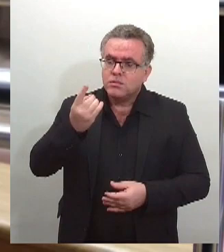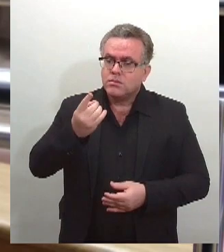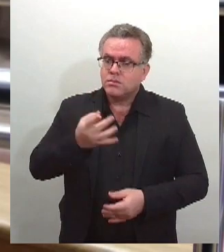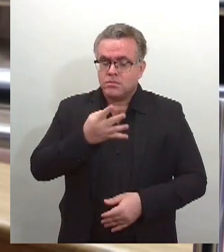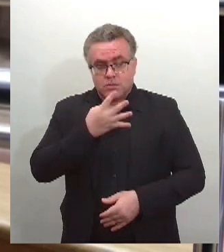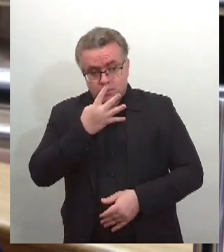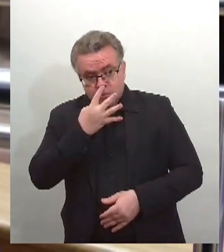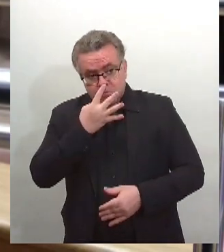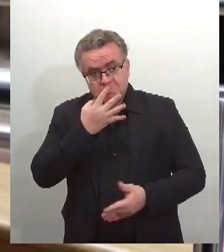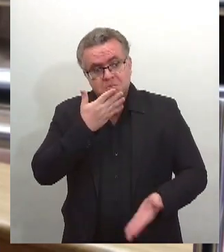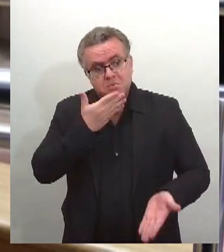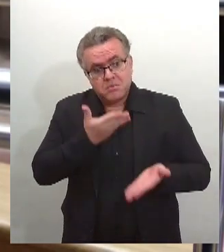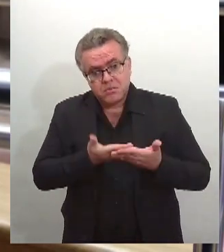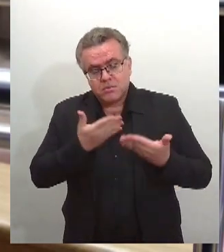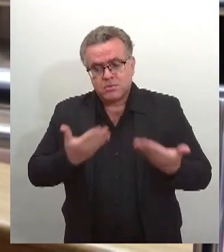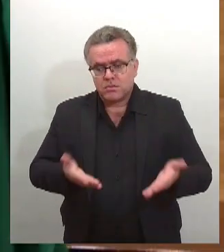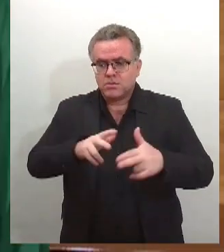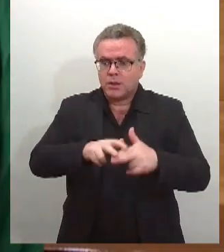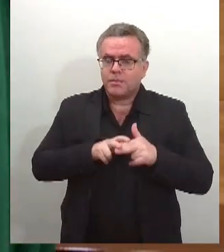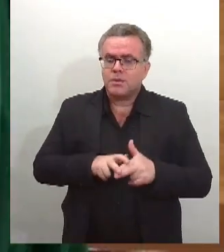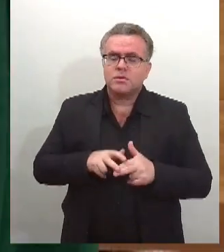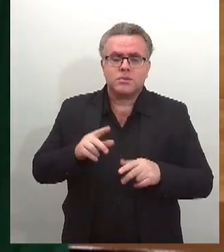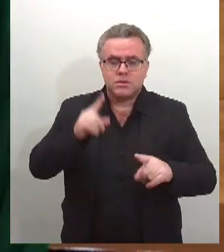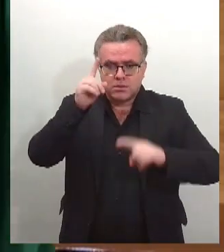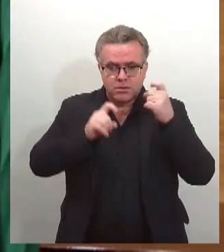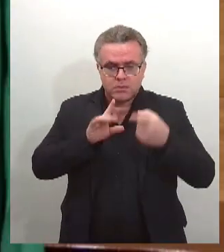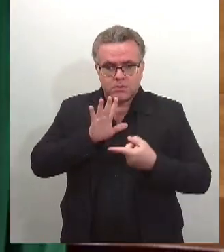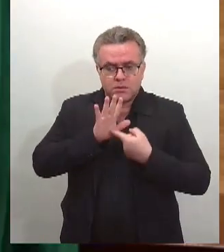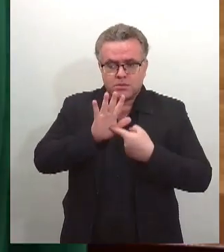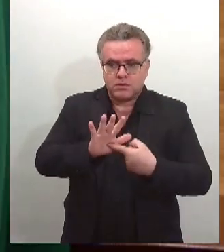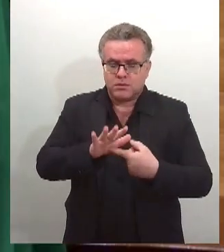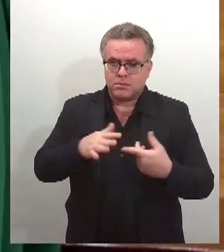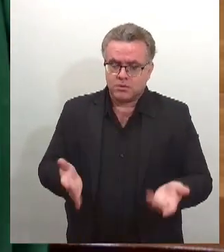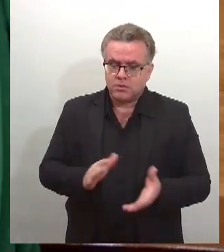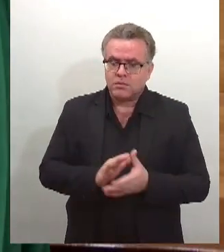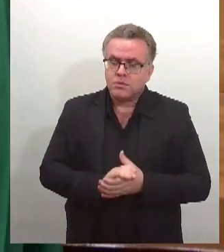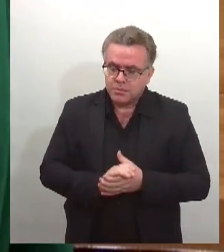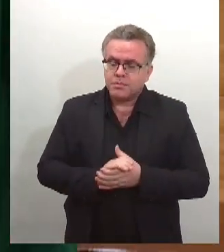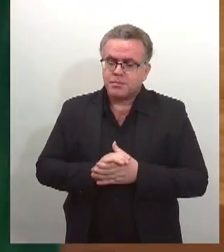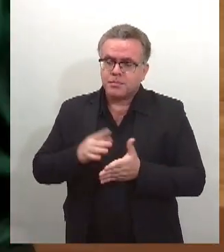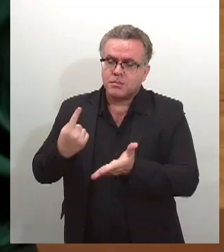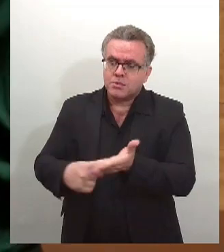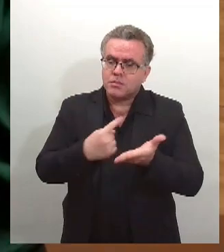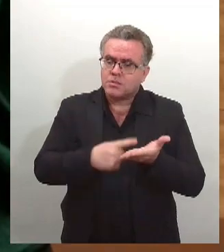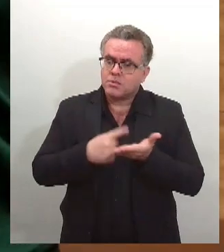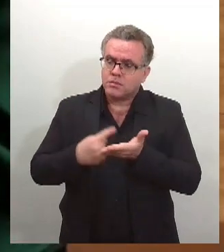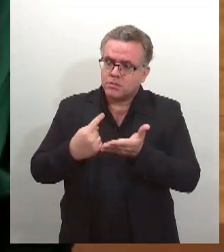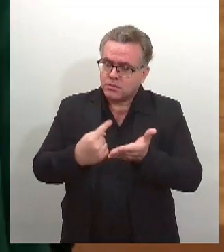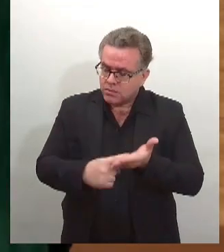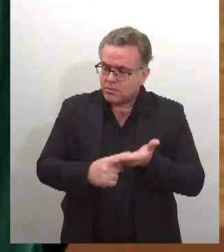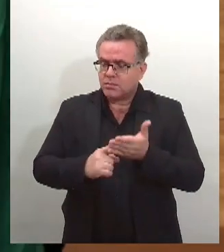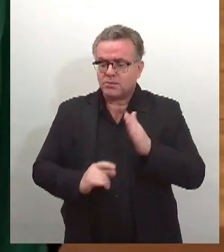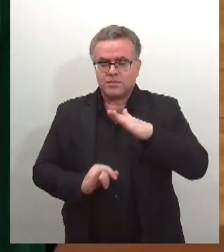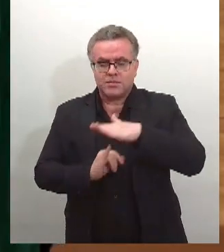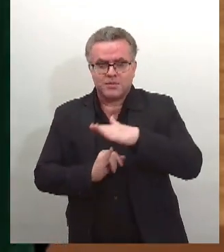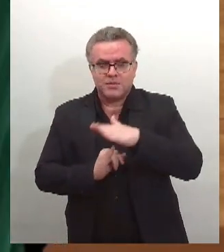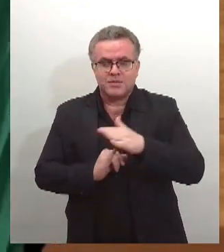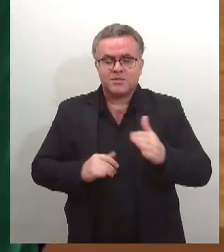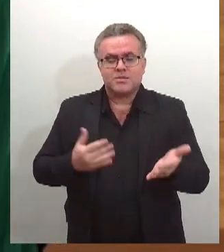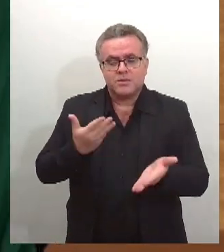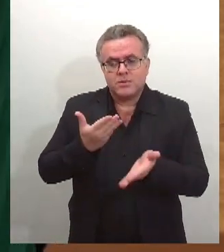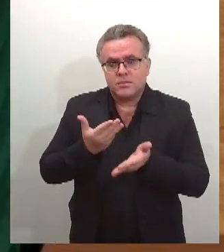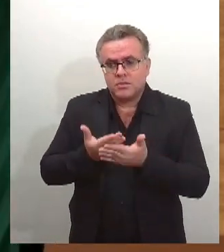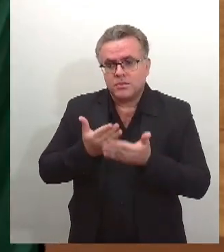que a expressão, ele vai falar muito. O encontro reuniu representantes de instituições, estudantes e ativistas de